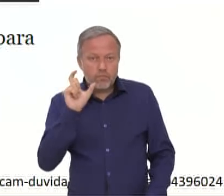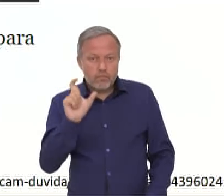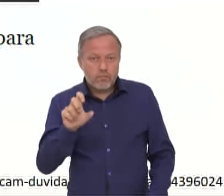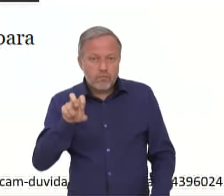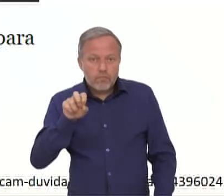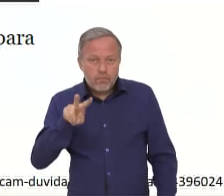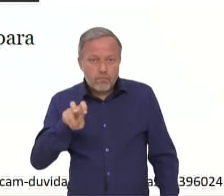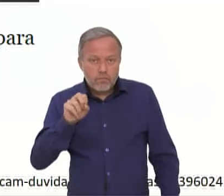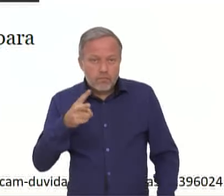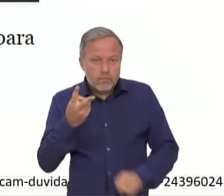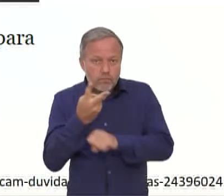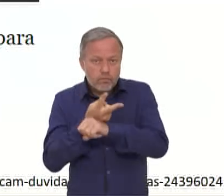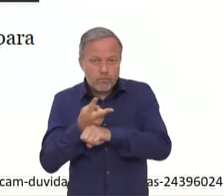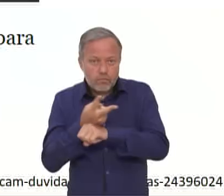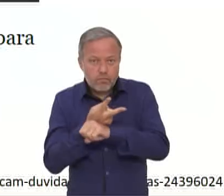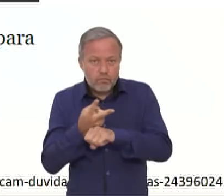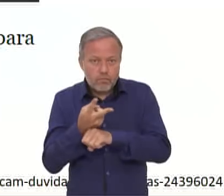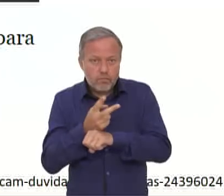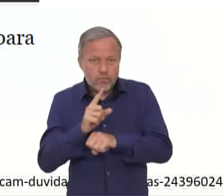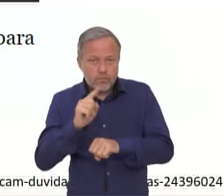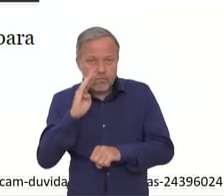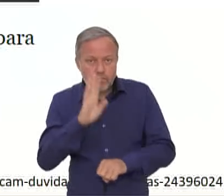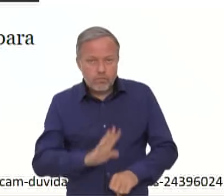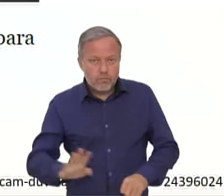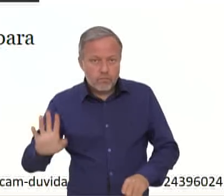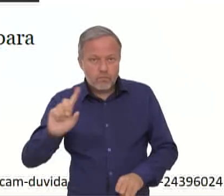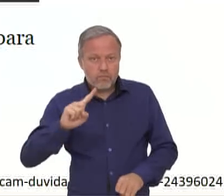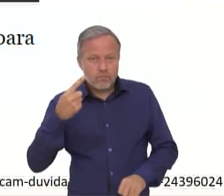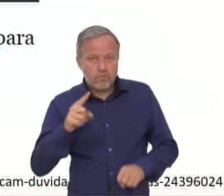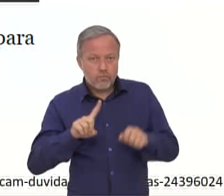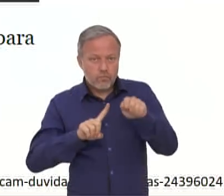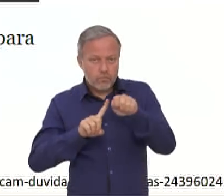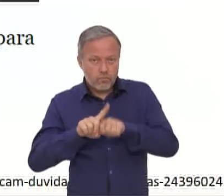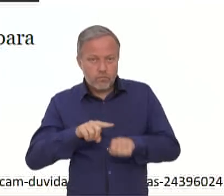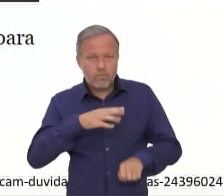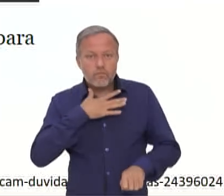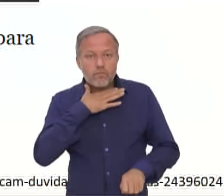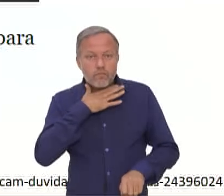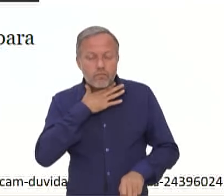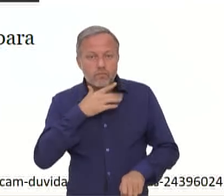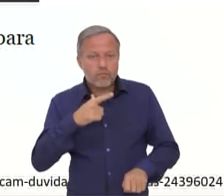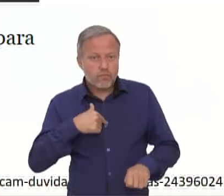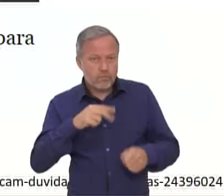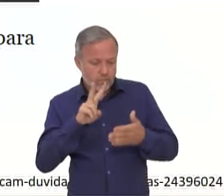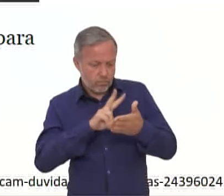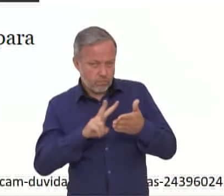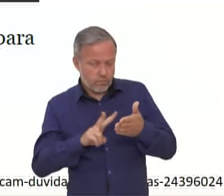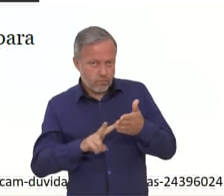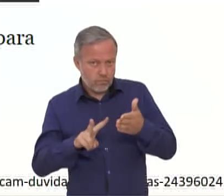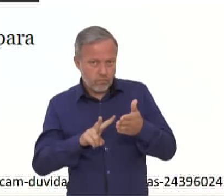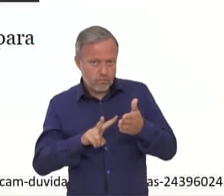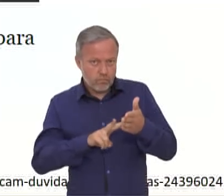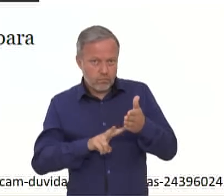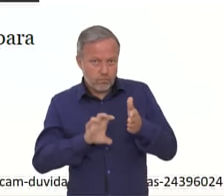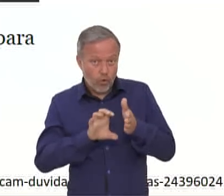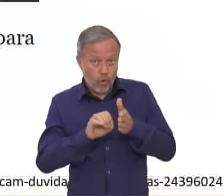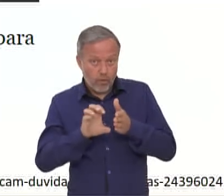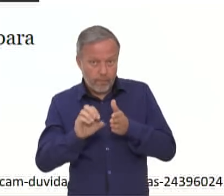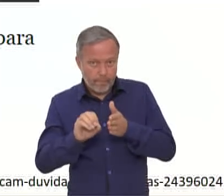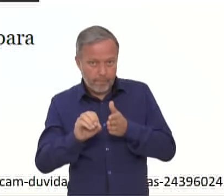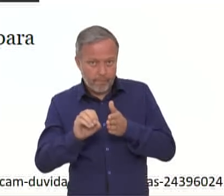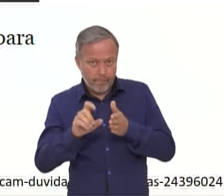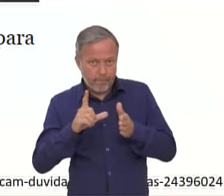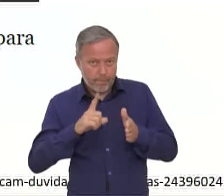consultada no Brasil como no último mês de março. Segundo as ferramentas de pesquisa do Google, houve um crescimento de